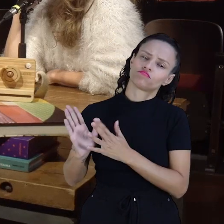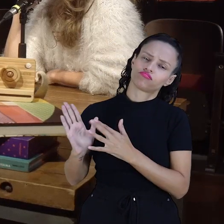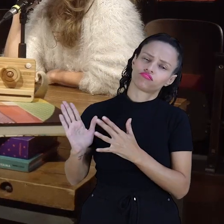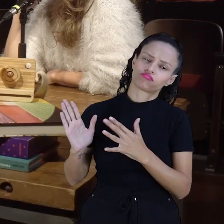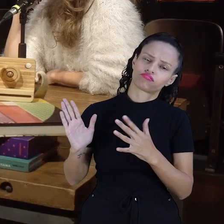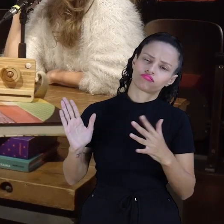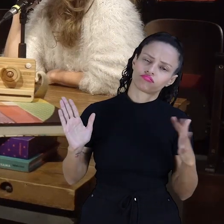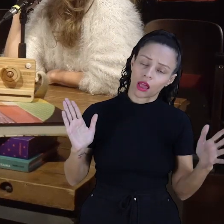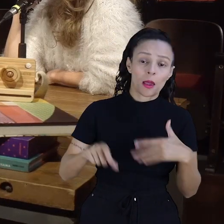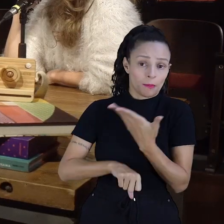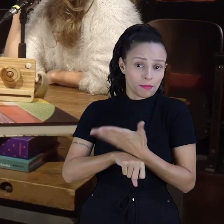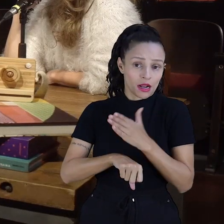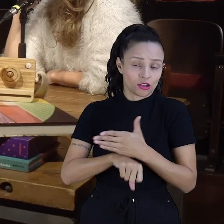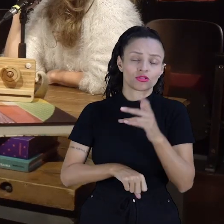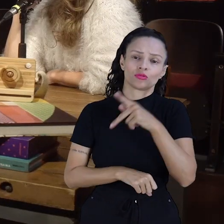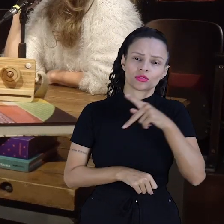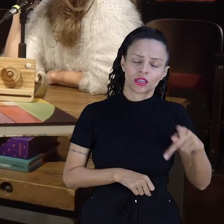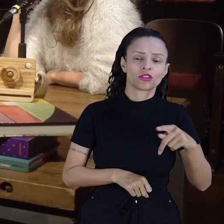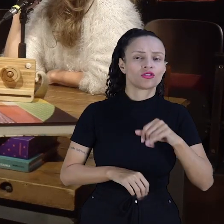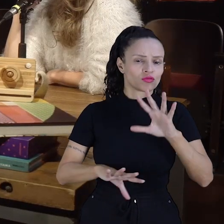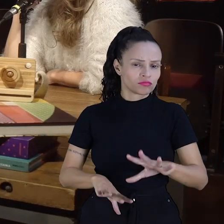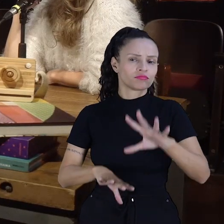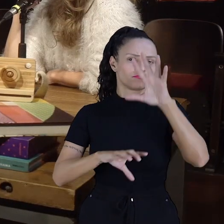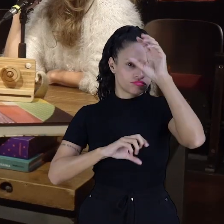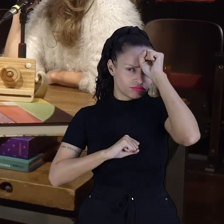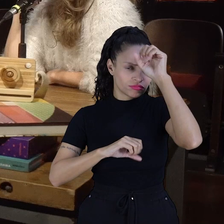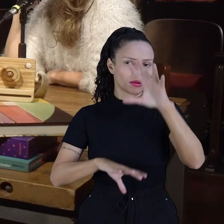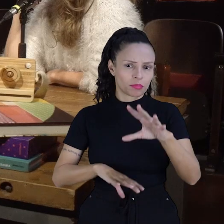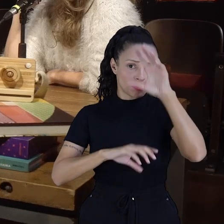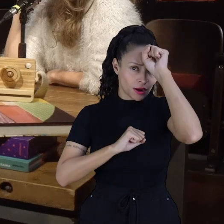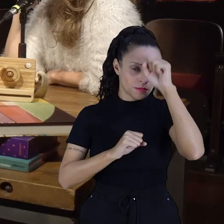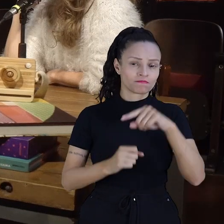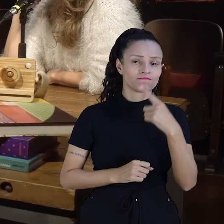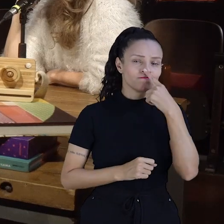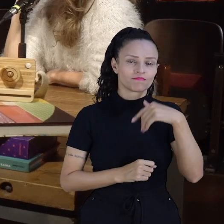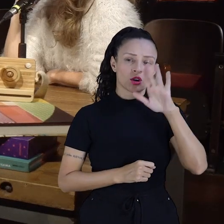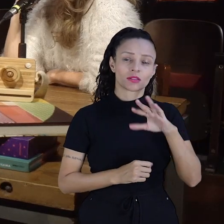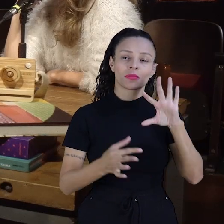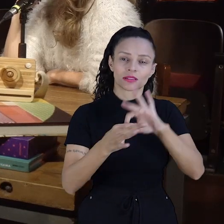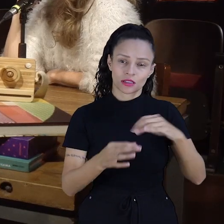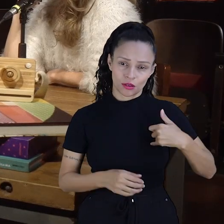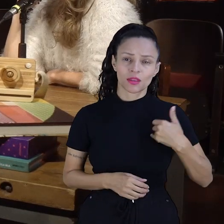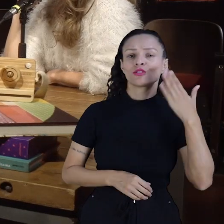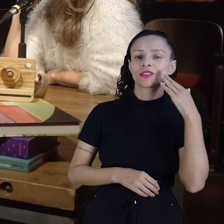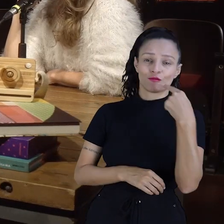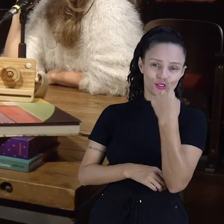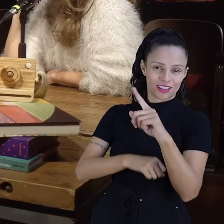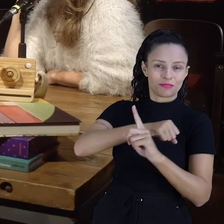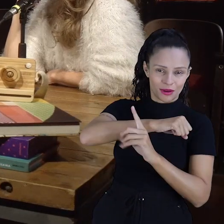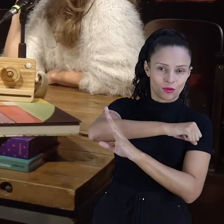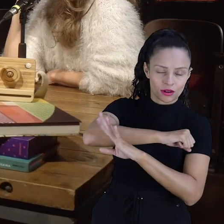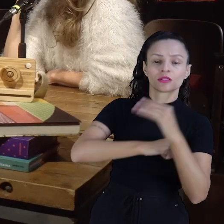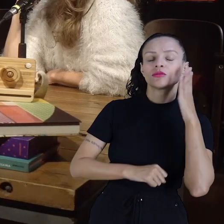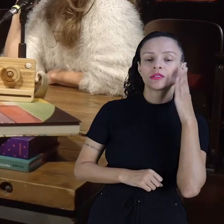como, ao longo dos anos, na nossa prática docente, a gente vai adquirindo uma predileção por alguma faixa etária. Eu sei que a tua é educação